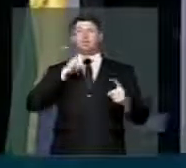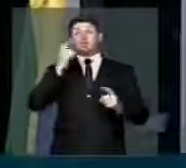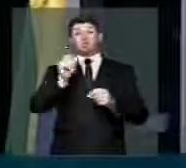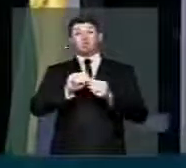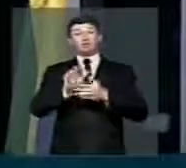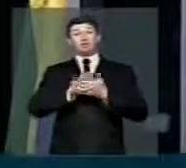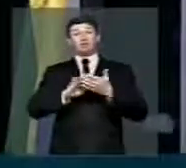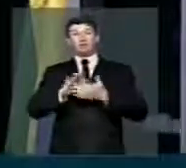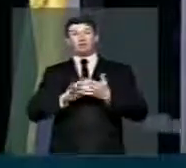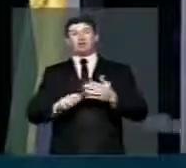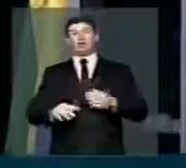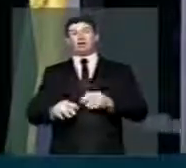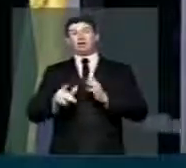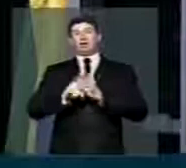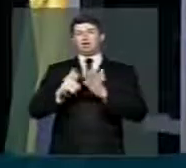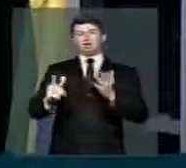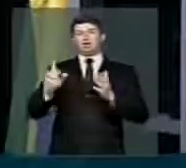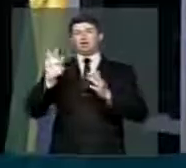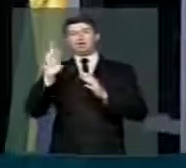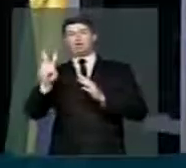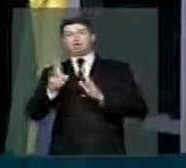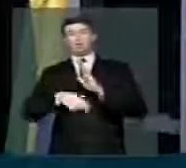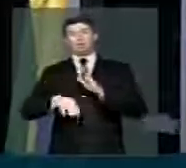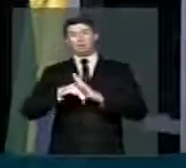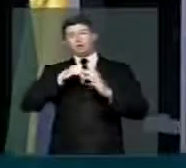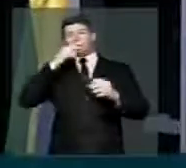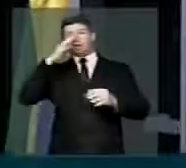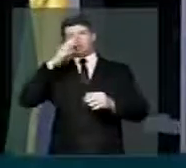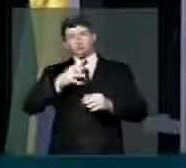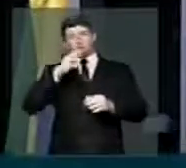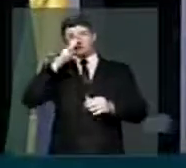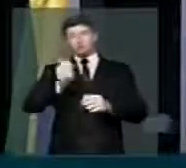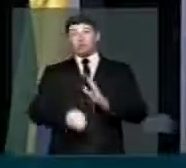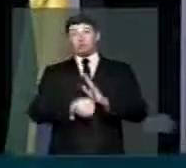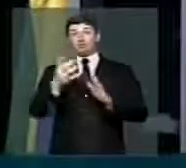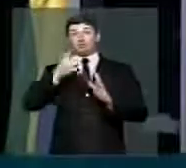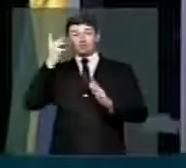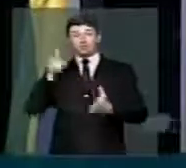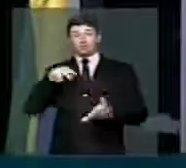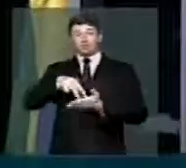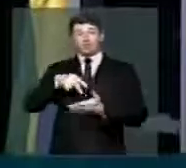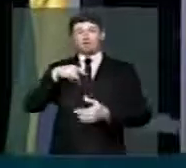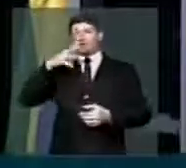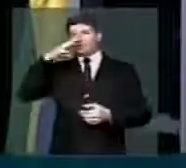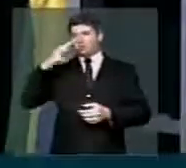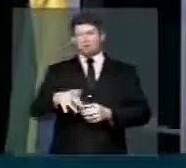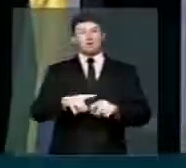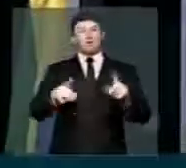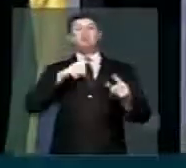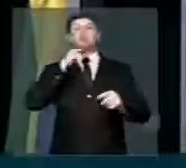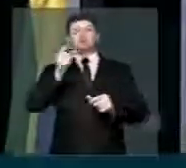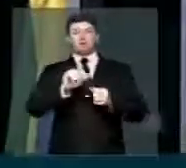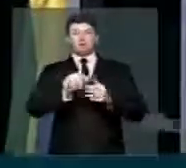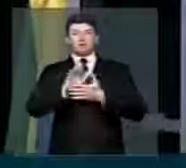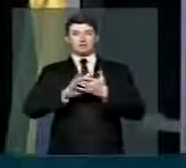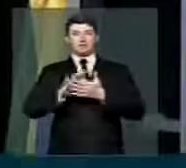feito. A imprensa denunciava, vários parlamentares subiram essa tribuna para denunciar e nada foi